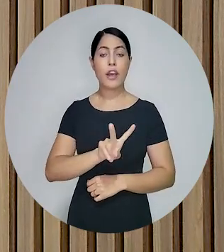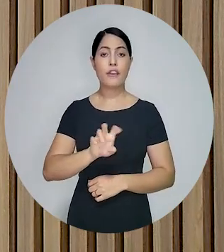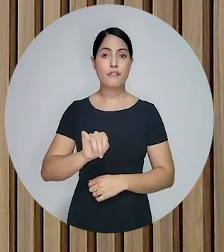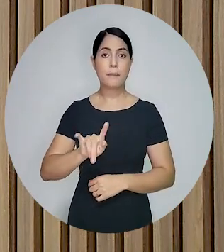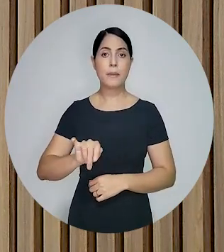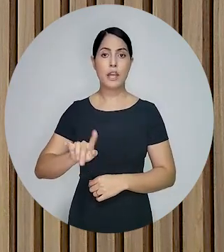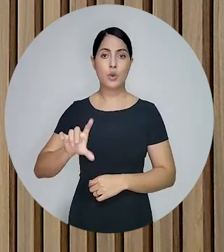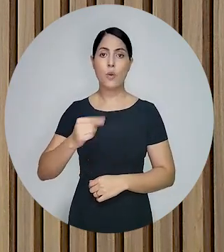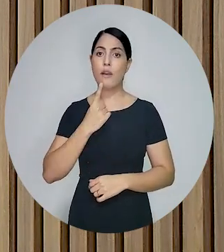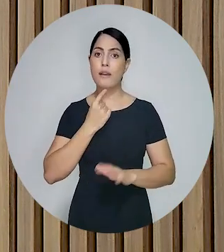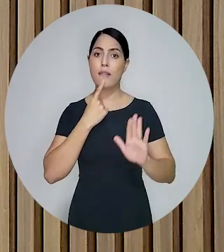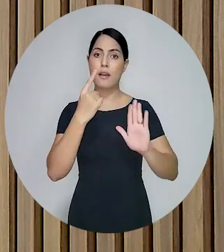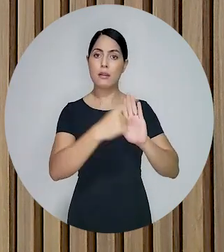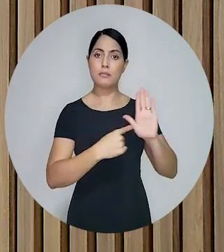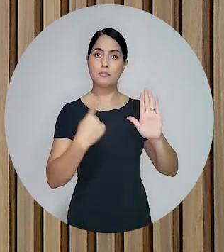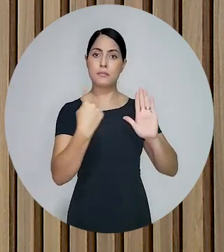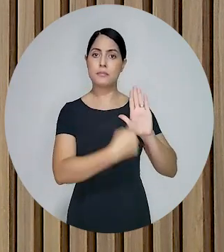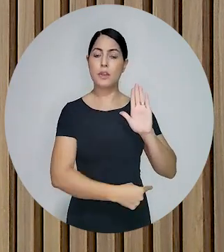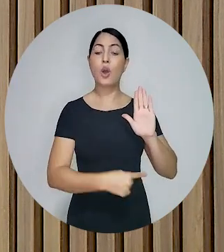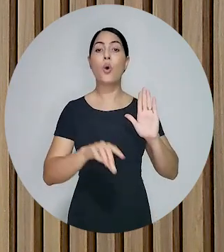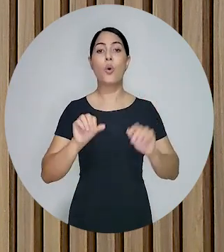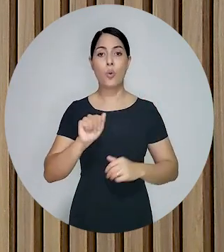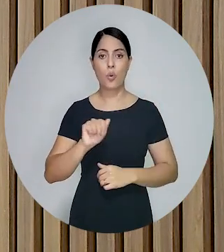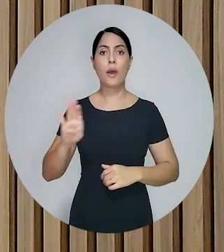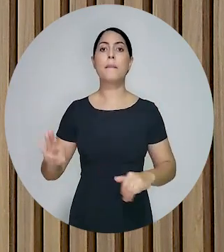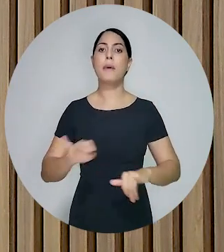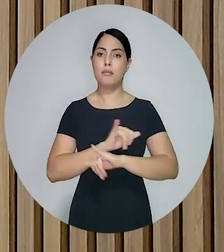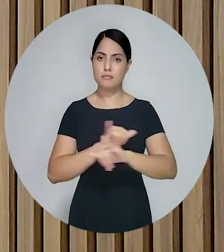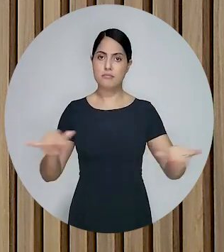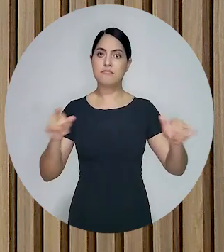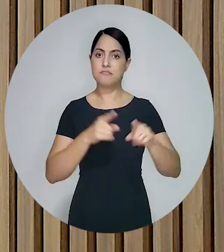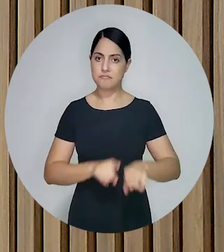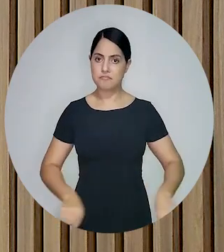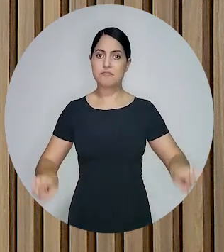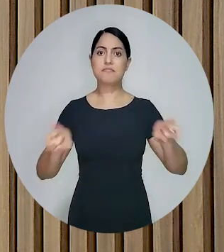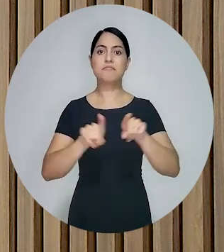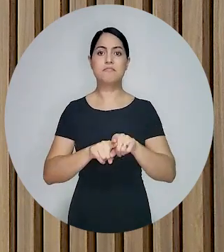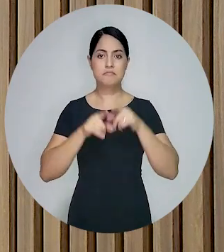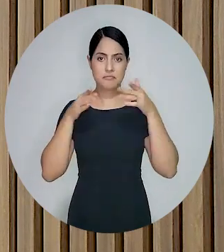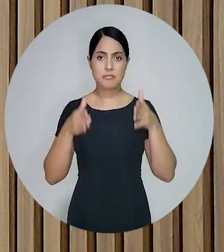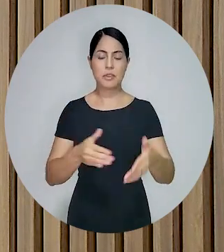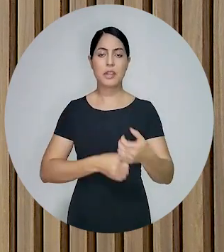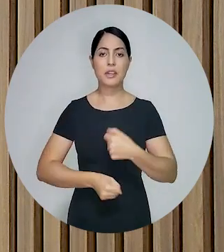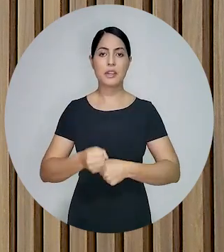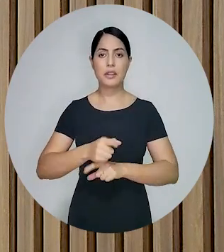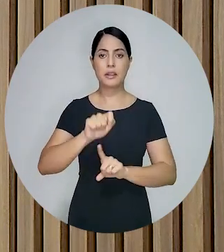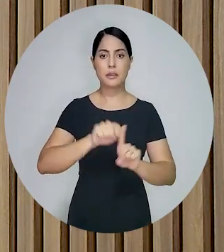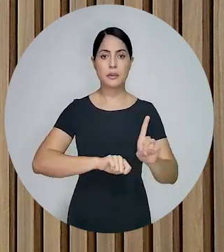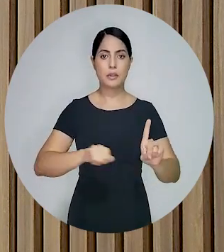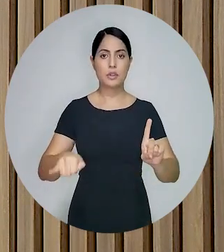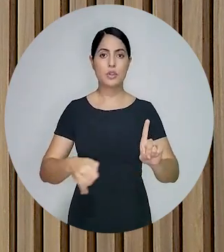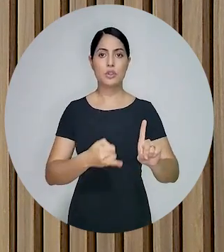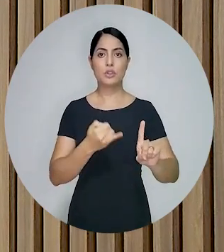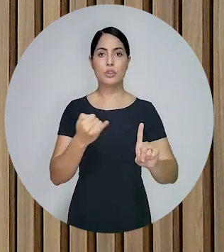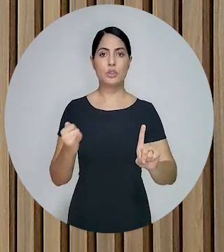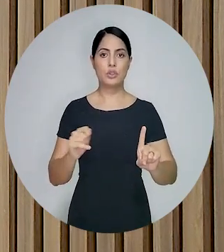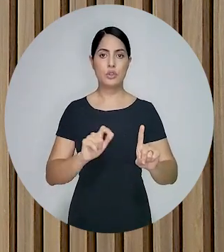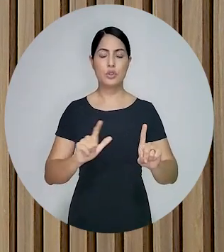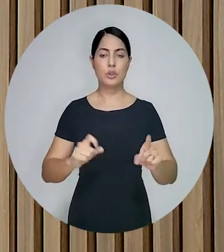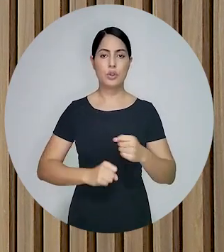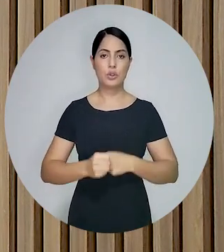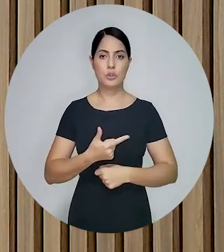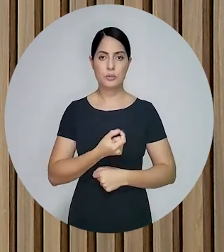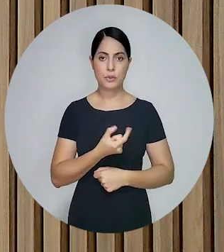públicos e a sociedade na luta contra a violência doméstica e de gênero. A Ordem é signatária da campanha desde julho